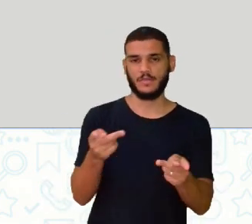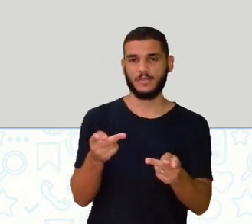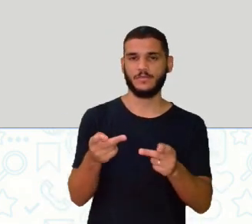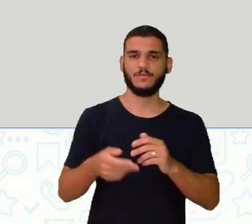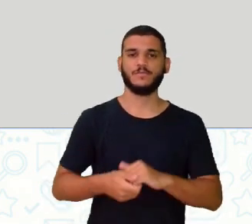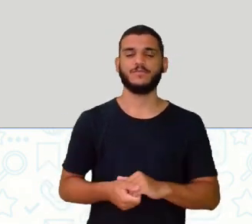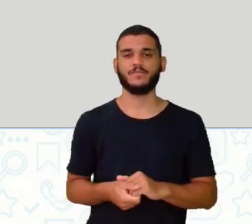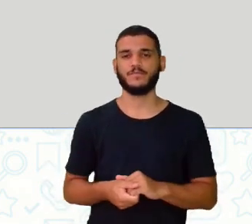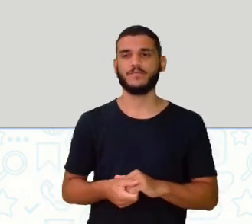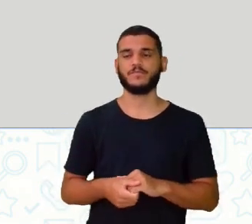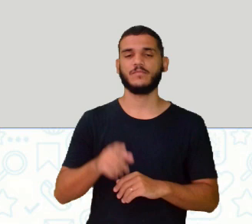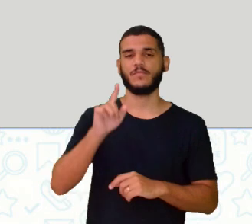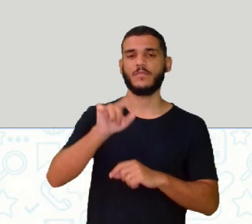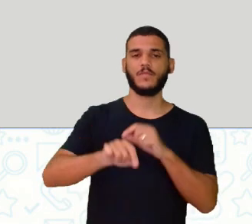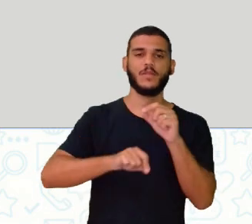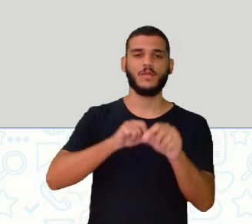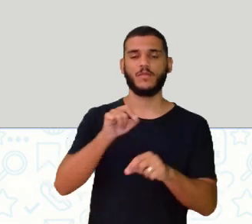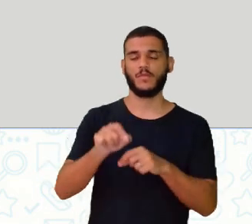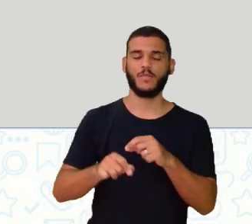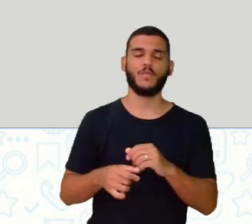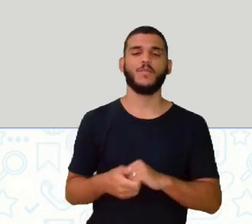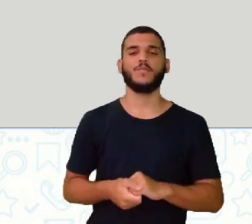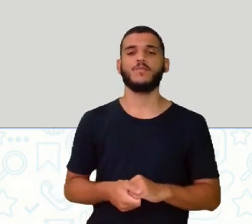aí, que